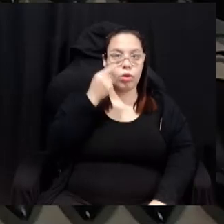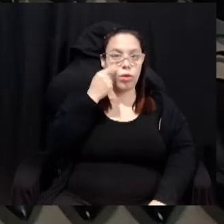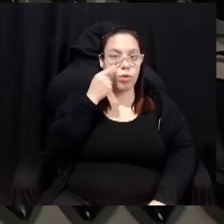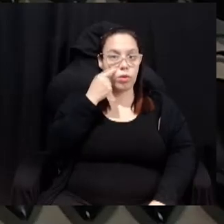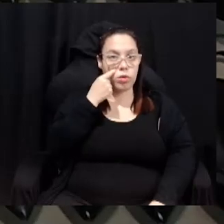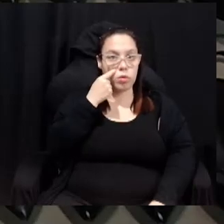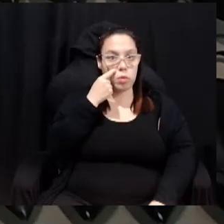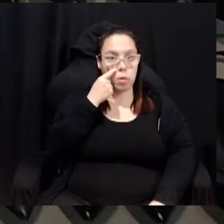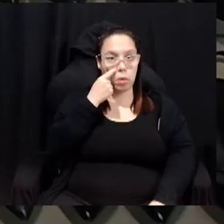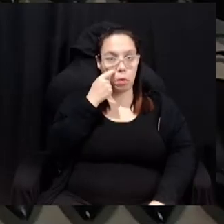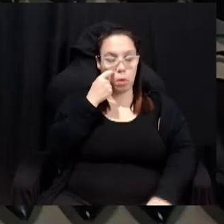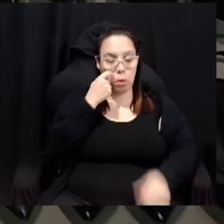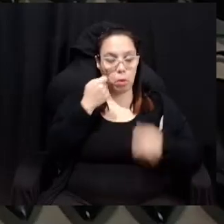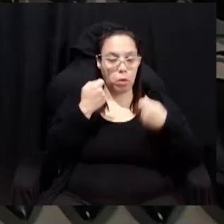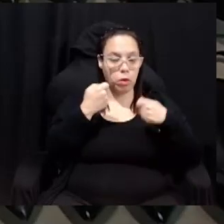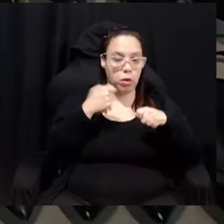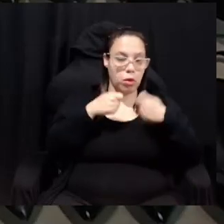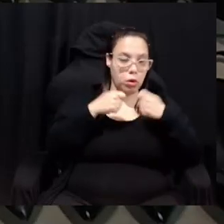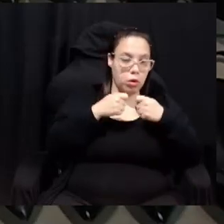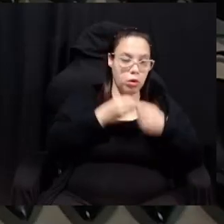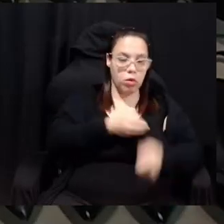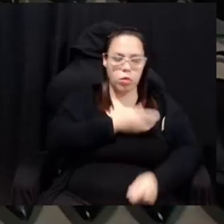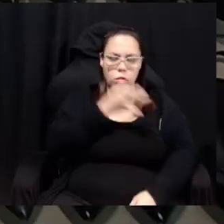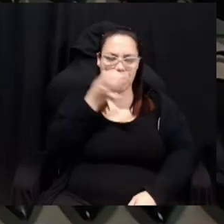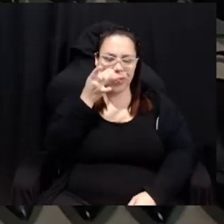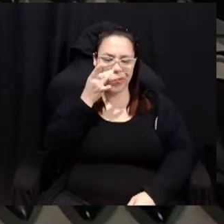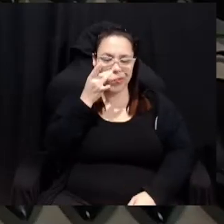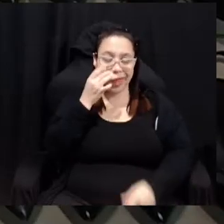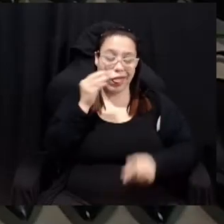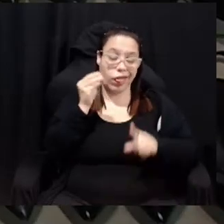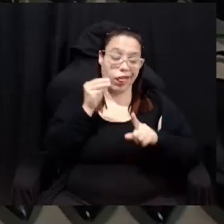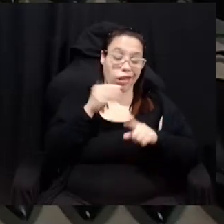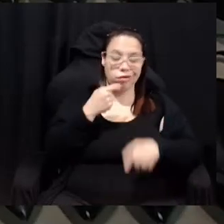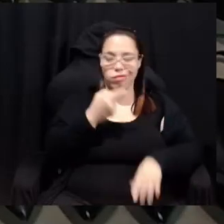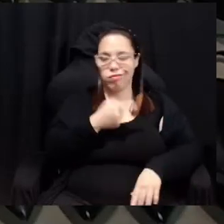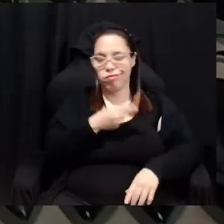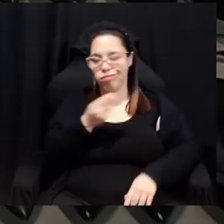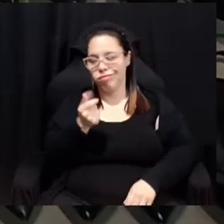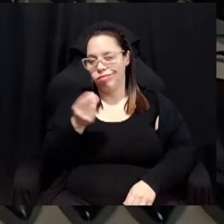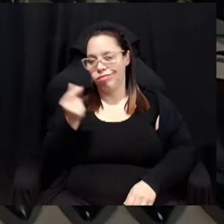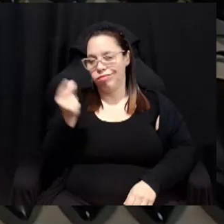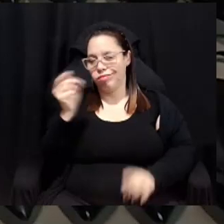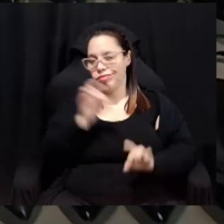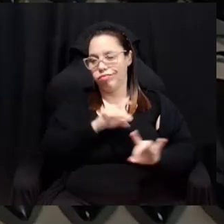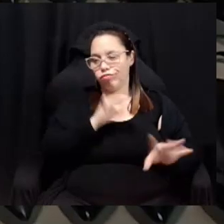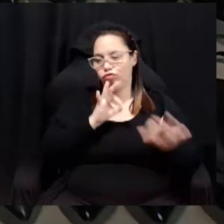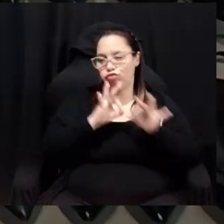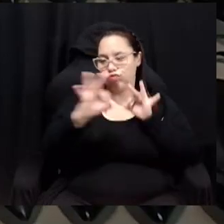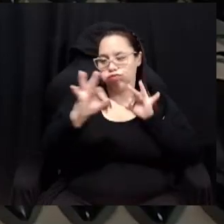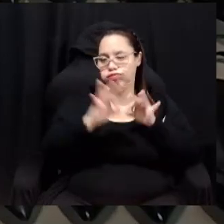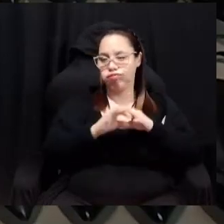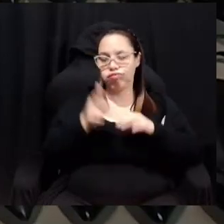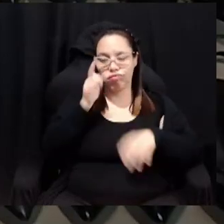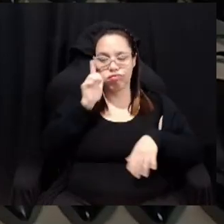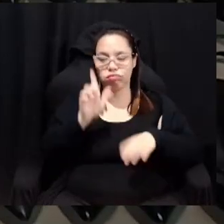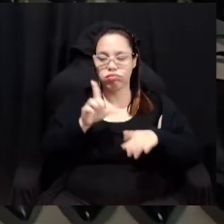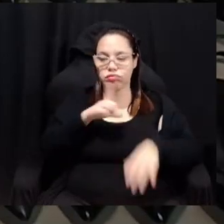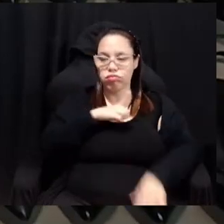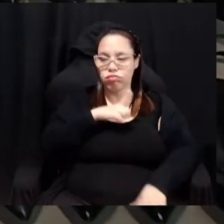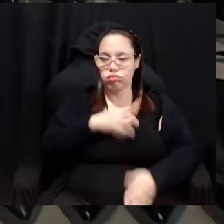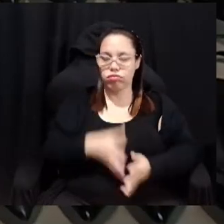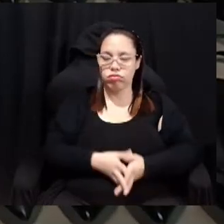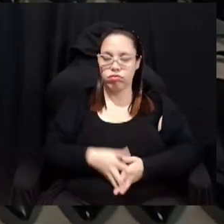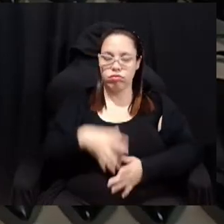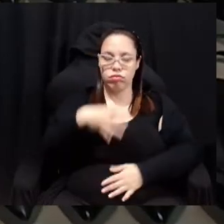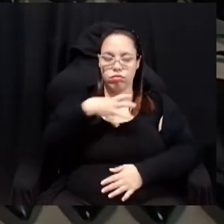necessidade do presencial, até por uma carência nossa, né? Depois de ficar tanto tempo no online, a gente consegue sentir um